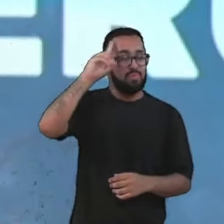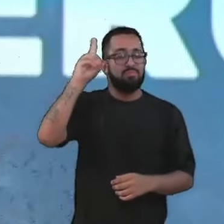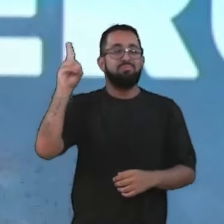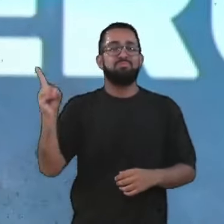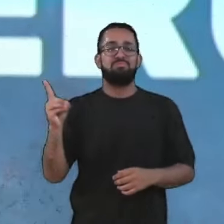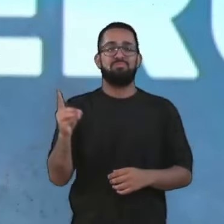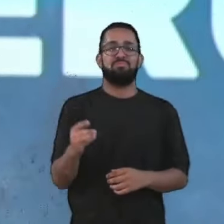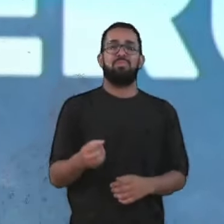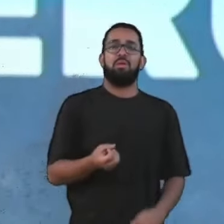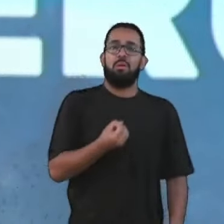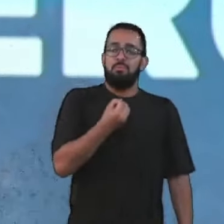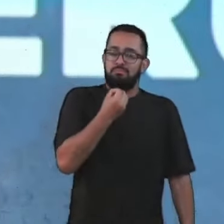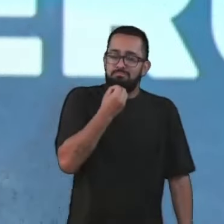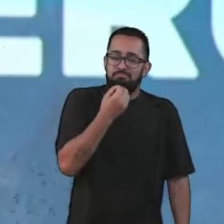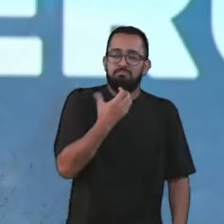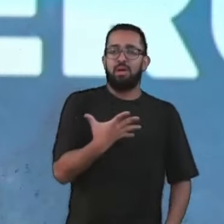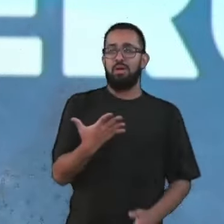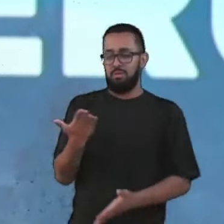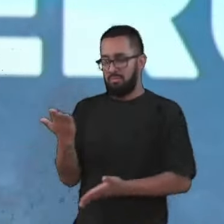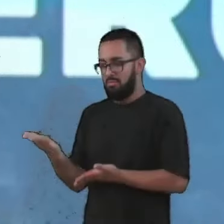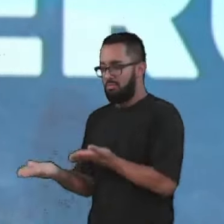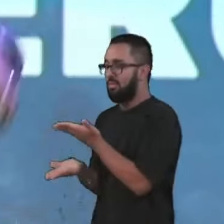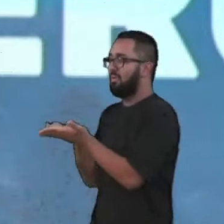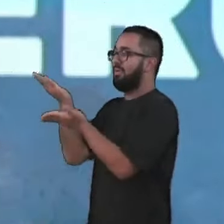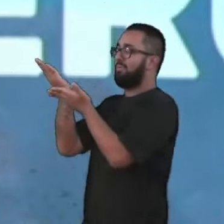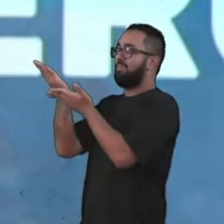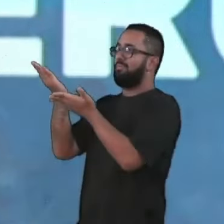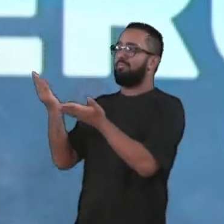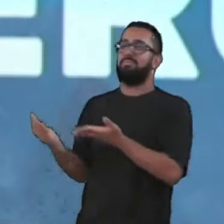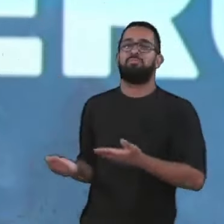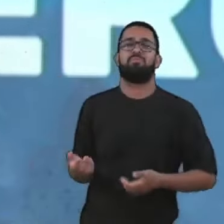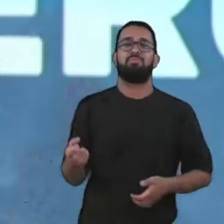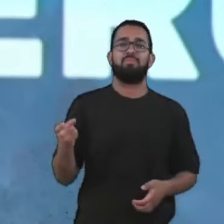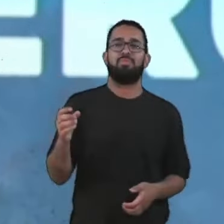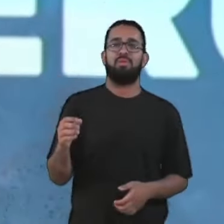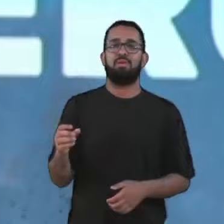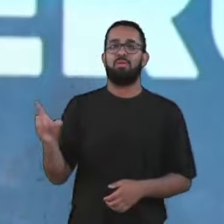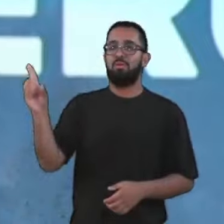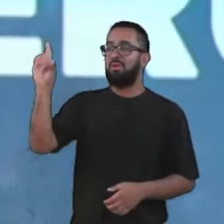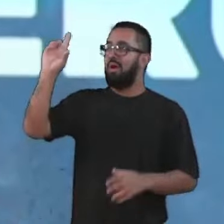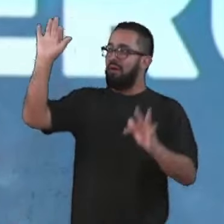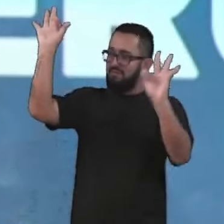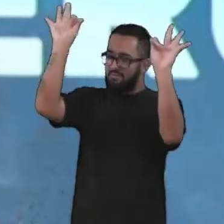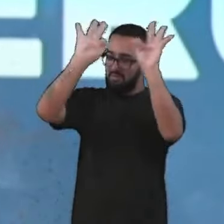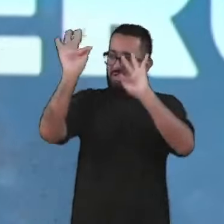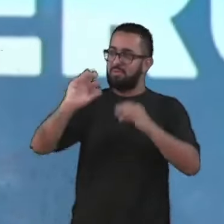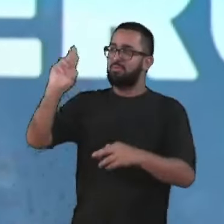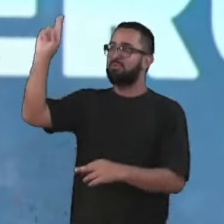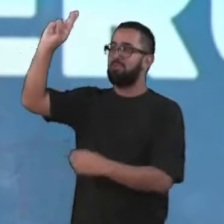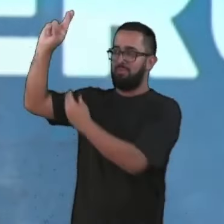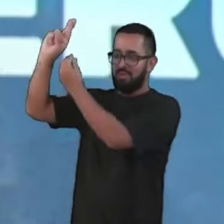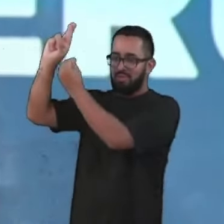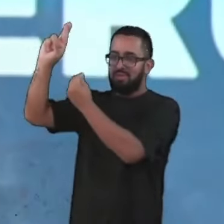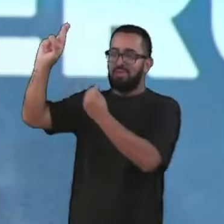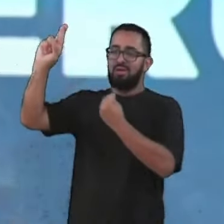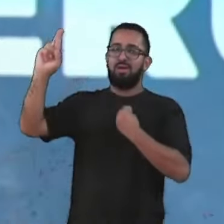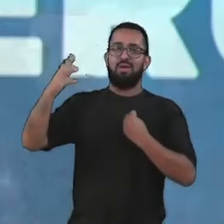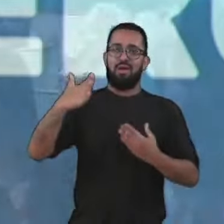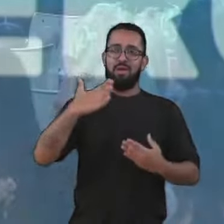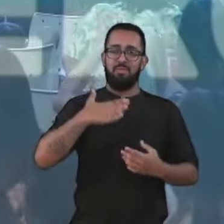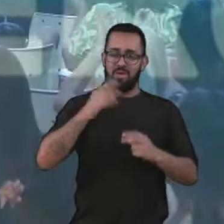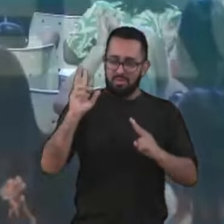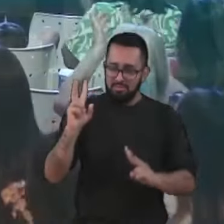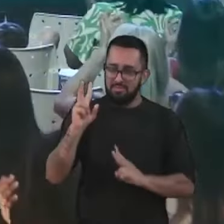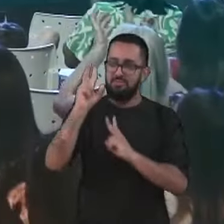Senhor é a nossa força. Você recebe essa palavra nesta manhã em nome de Jesus? Você pode aplaudir a palavra que vem dos